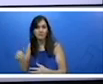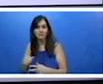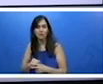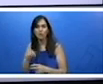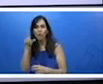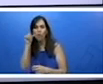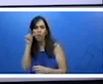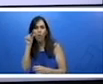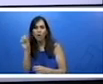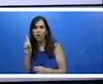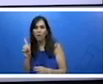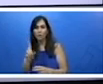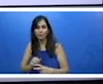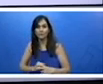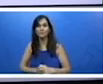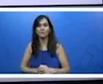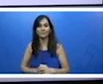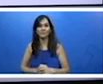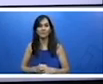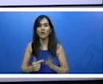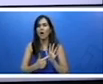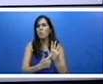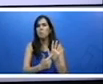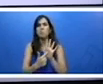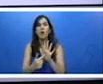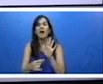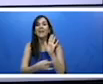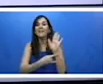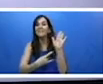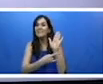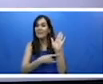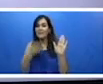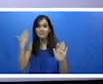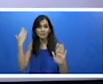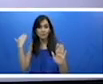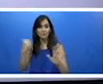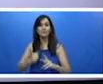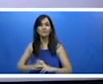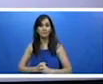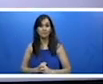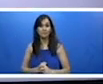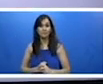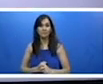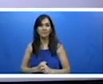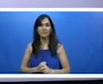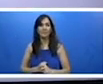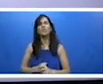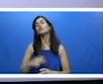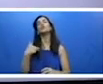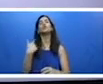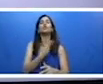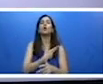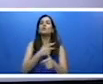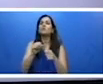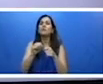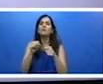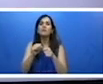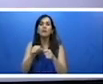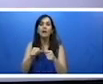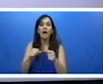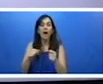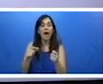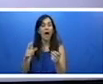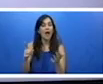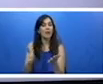amostra de algumas resenhas já feitas anteriormente. Quando se trata de obra literária,